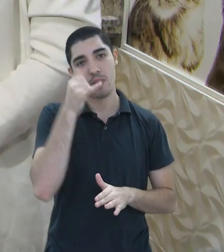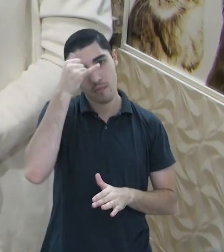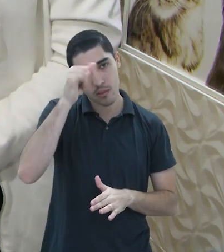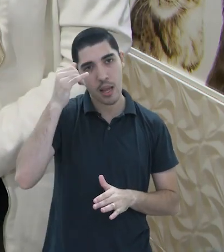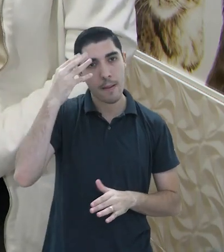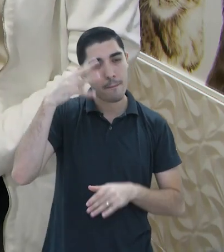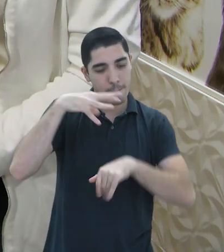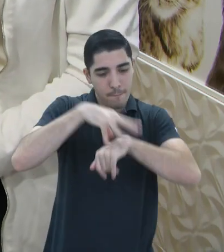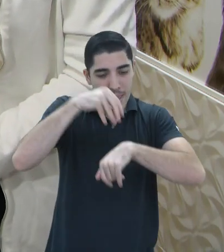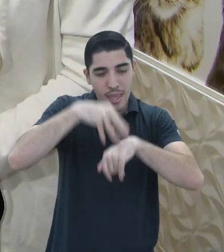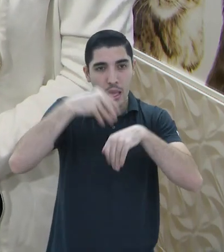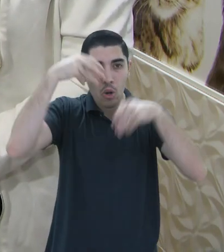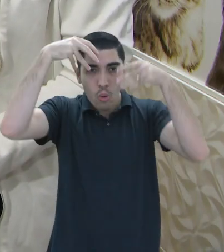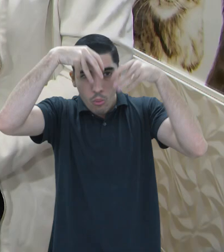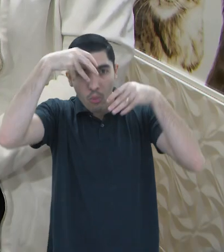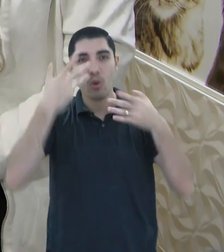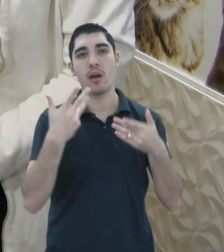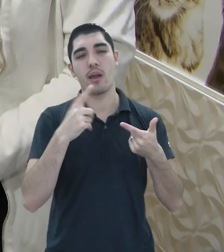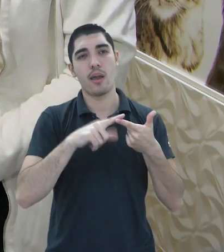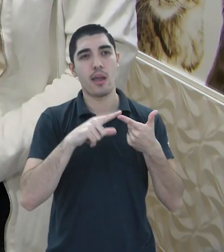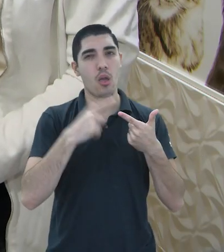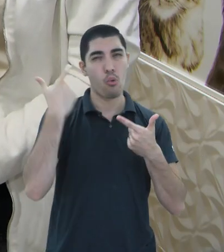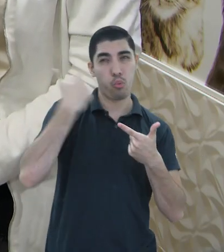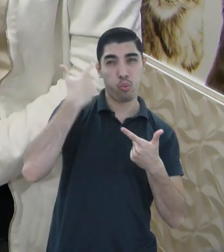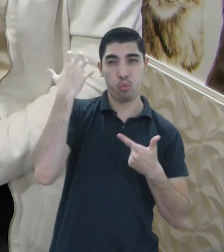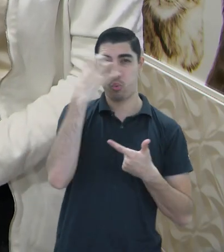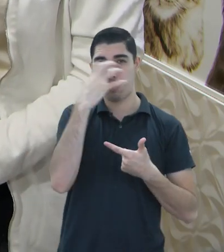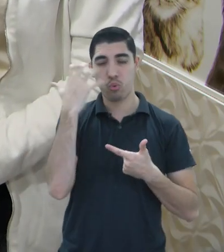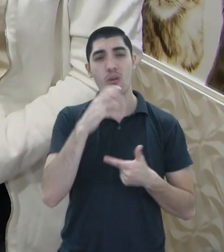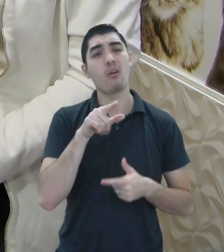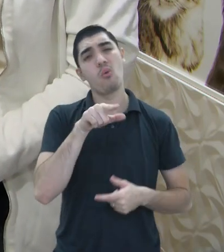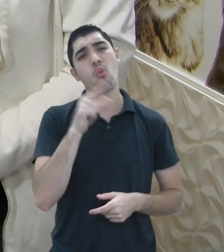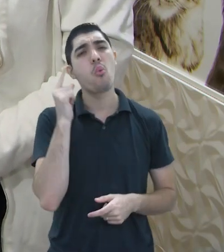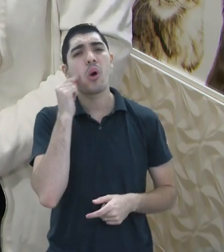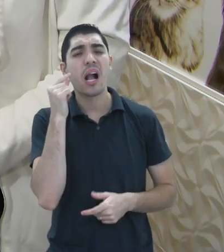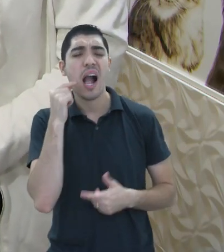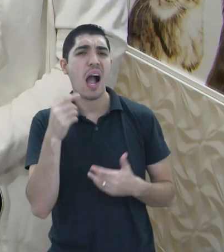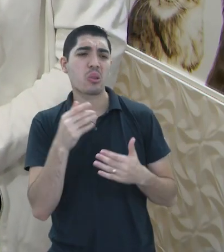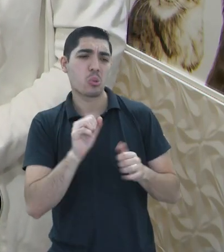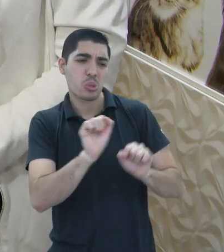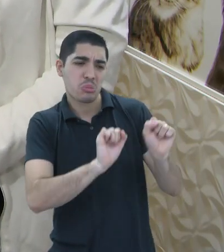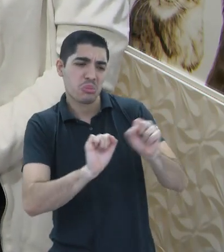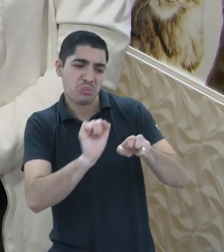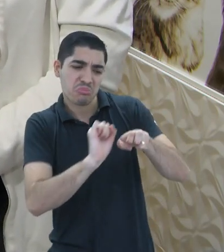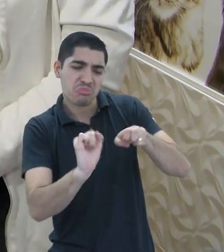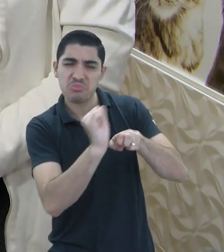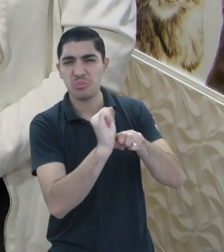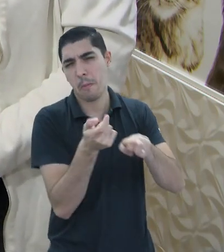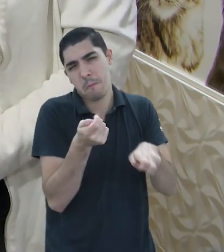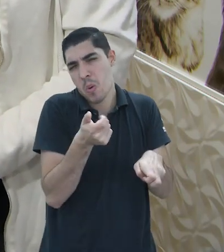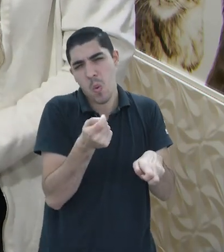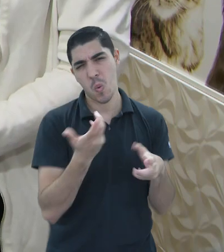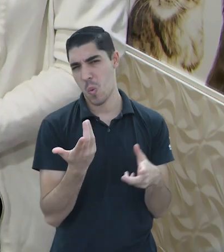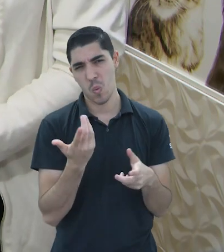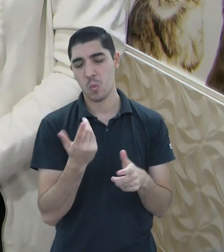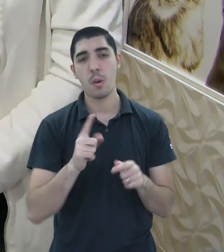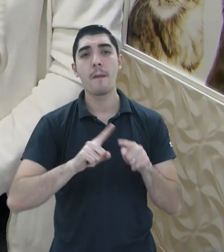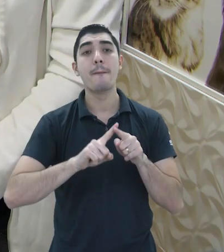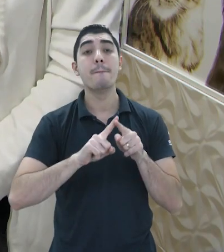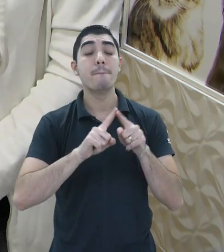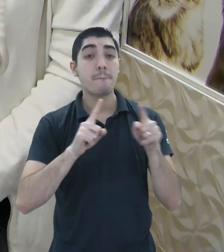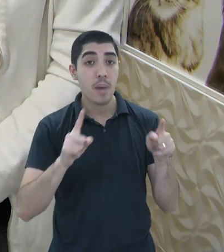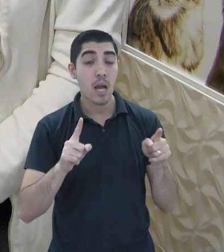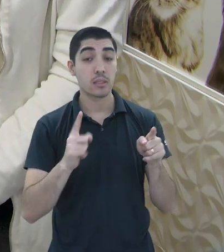tosa, né? De não deixar o pelinho no rosto, o secador ali. Gato não é muito comum, né? Levar para o banho e tosa, mas o que